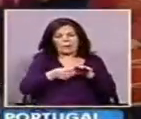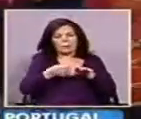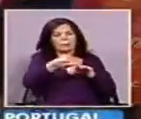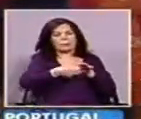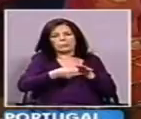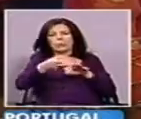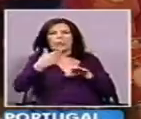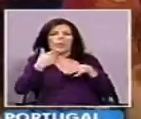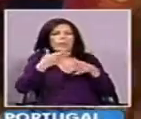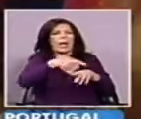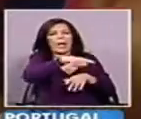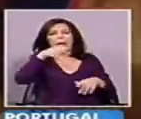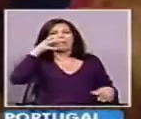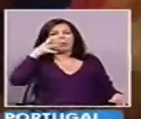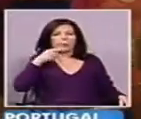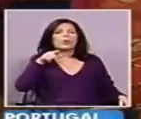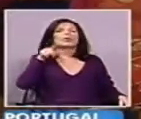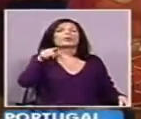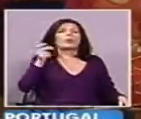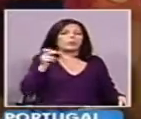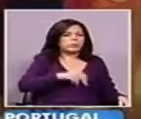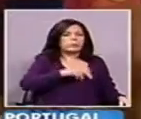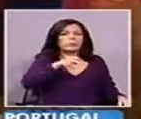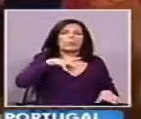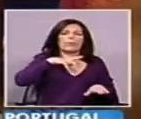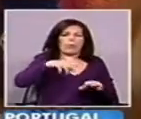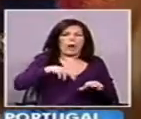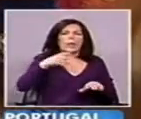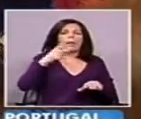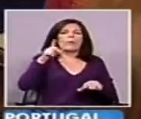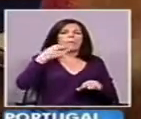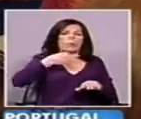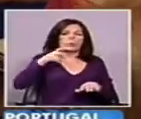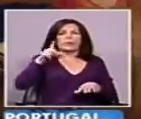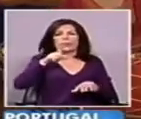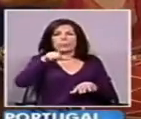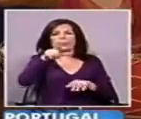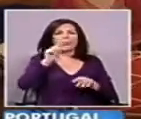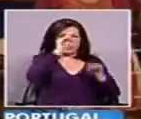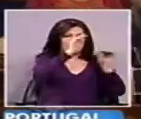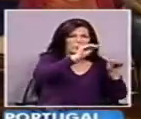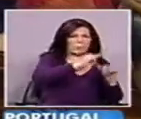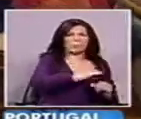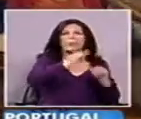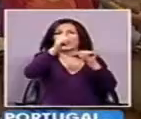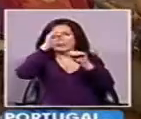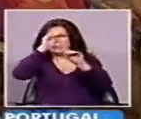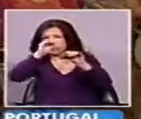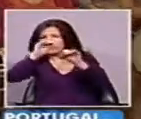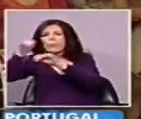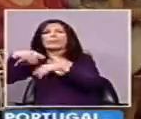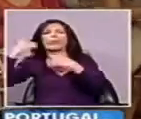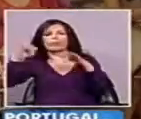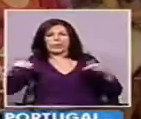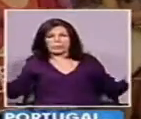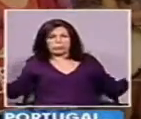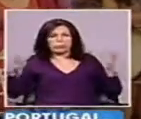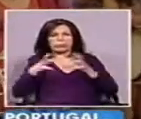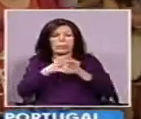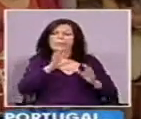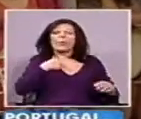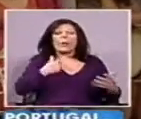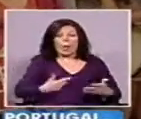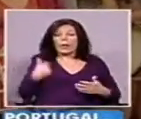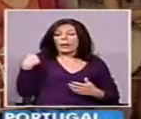transmitir ao público. Tem dado um pouco por Portugal, Porto, Lisboa a fazer outros ensaios para juntar toda a gente? O nosso desejo era, desta